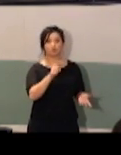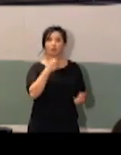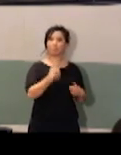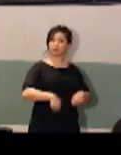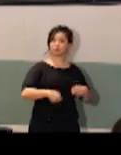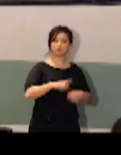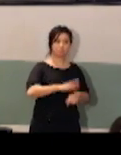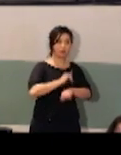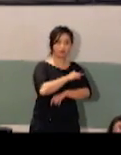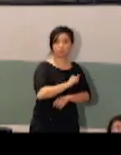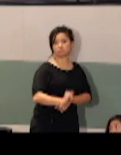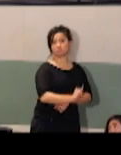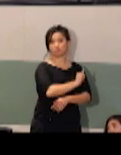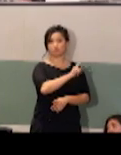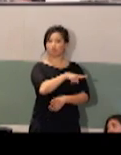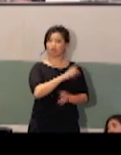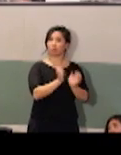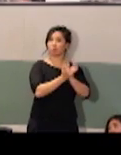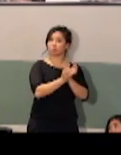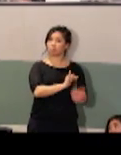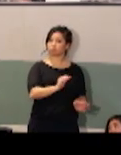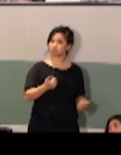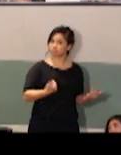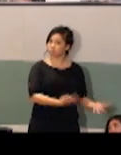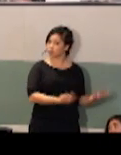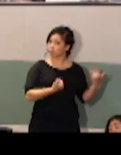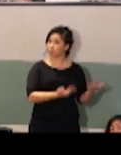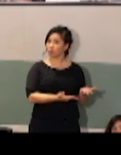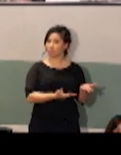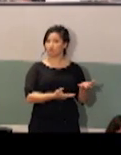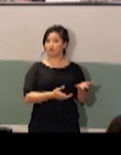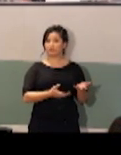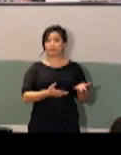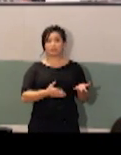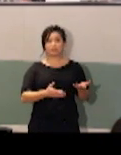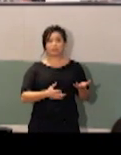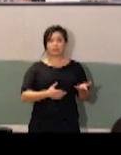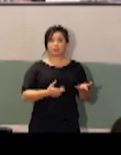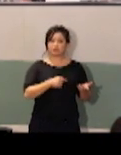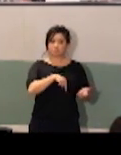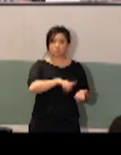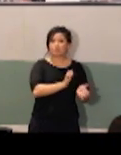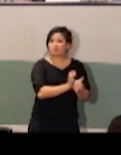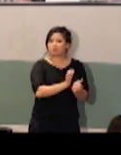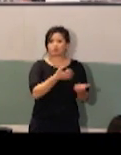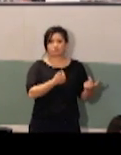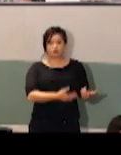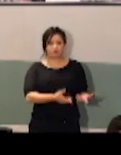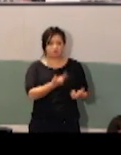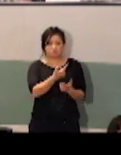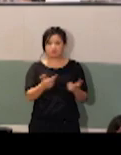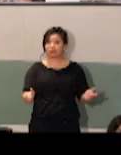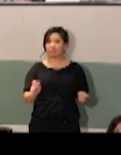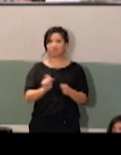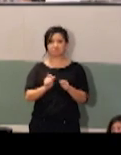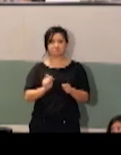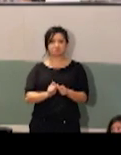hoje, que é aquele jovem que muitas vezes está perdido nas nossas cidades e que